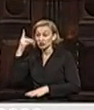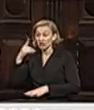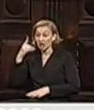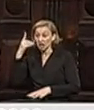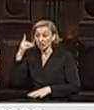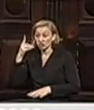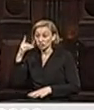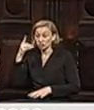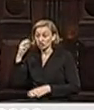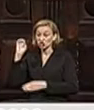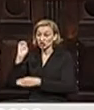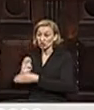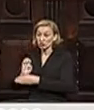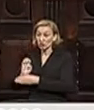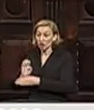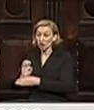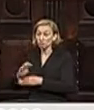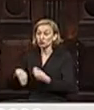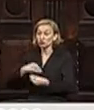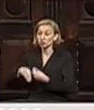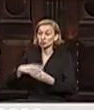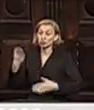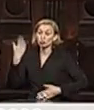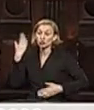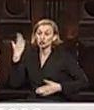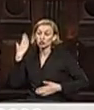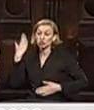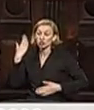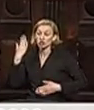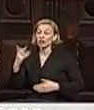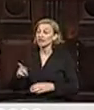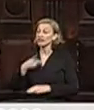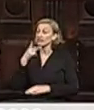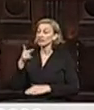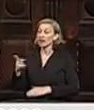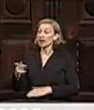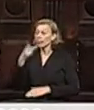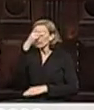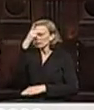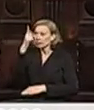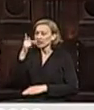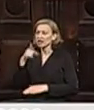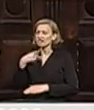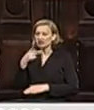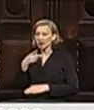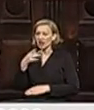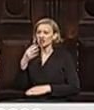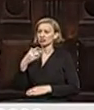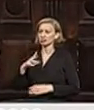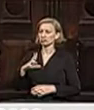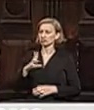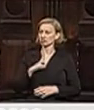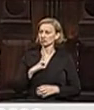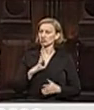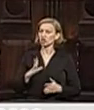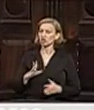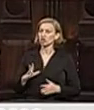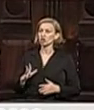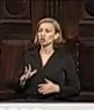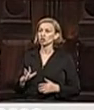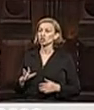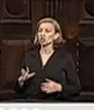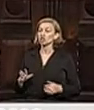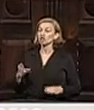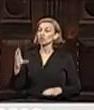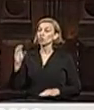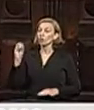organizado. Comandantes da PM, diz ele textualmente, comandantes de batalhão são sócios do